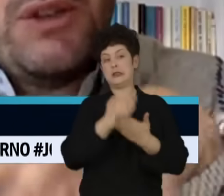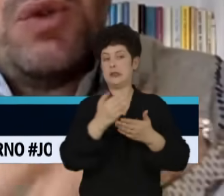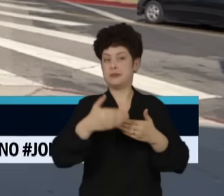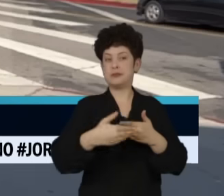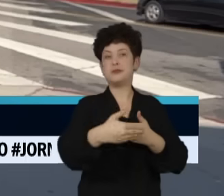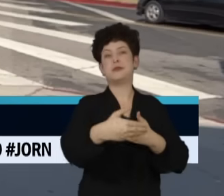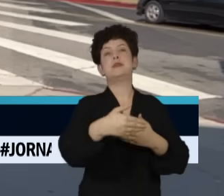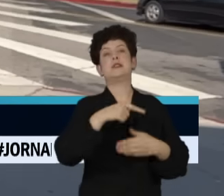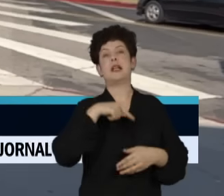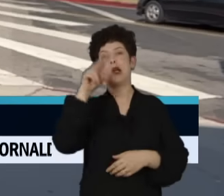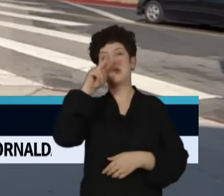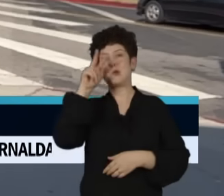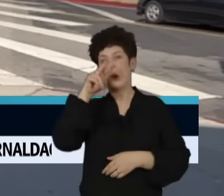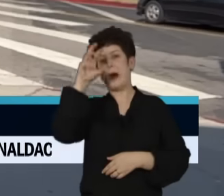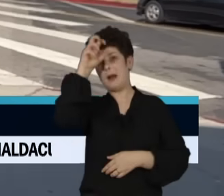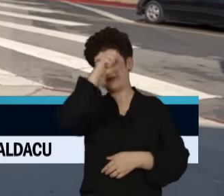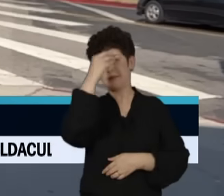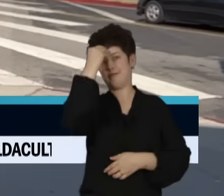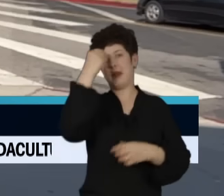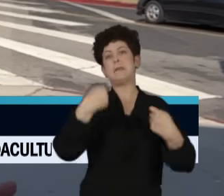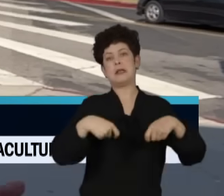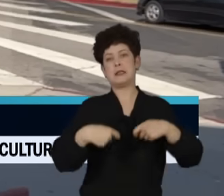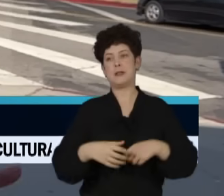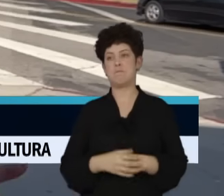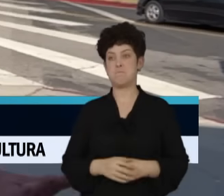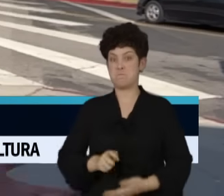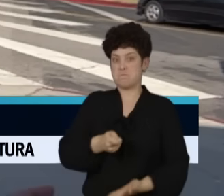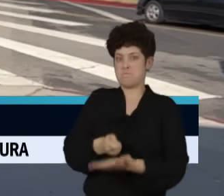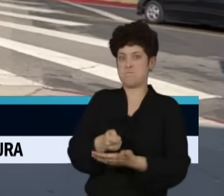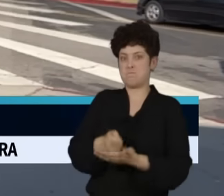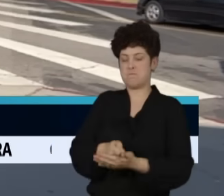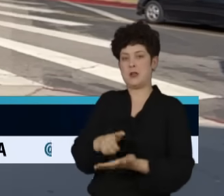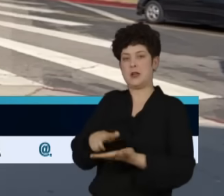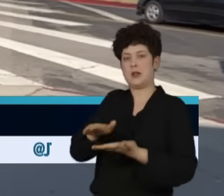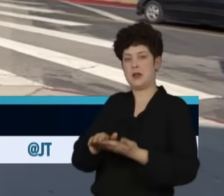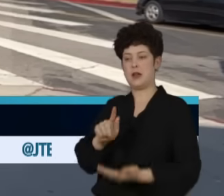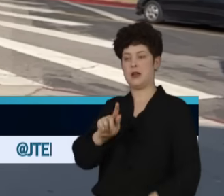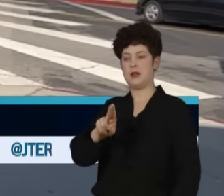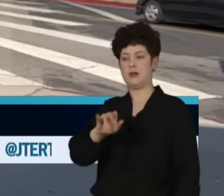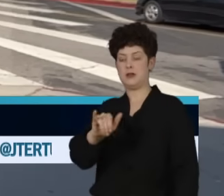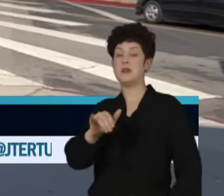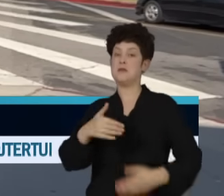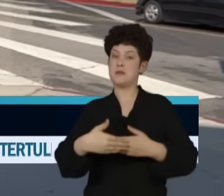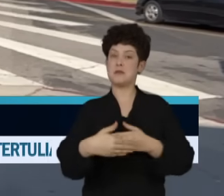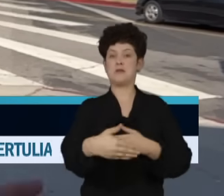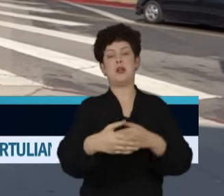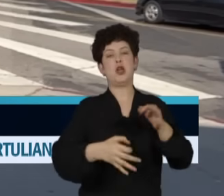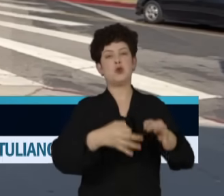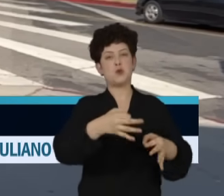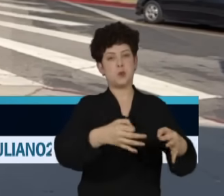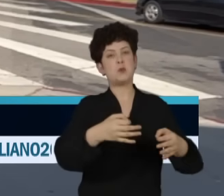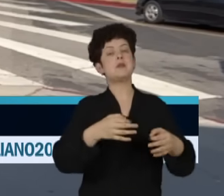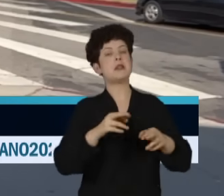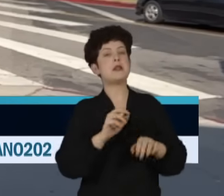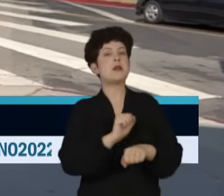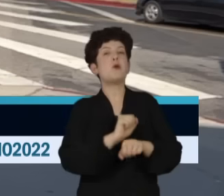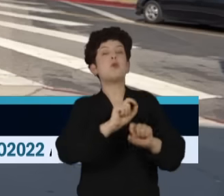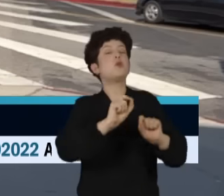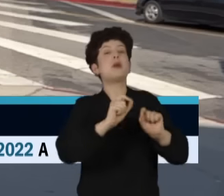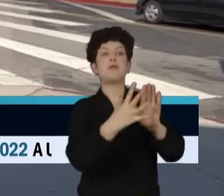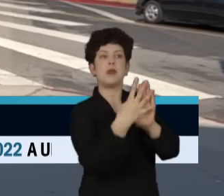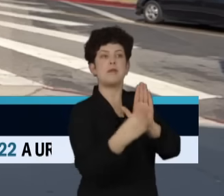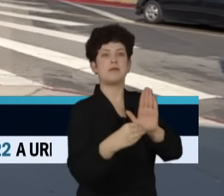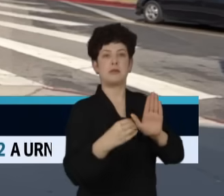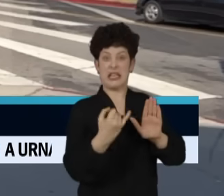para aprender. A expectativa agora é que a rigidez da pena aplicada Guyff deêu o tom dos próximos julgamentos e passe a mensagem de que